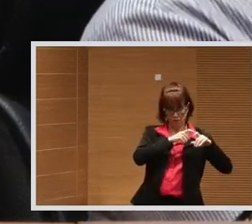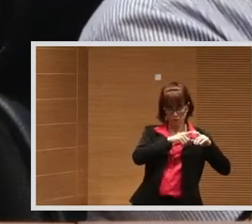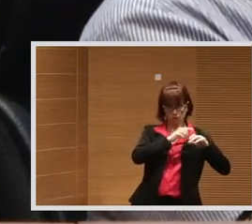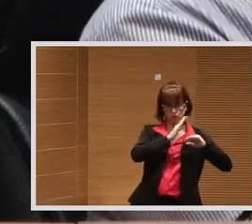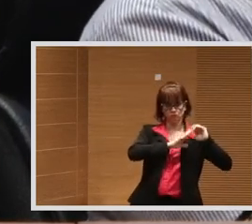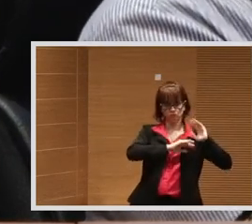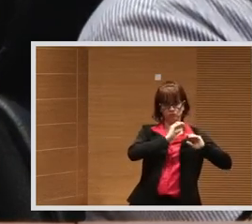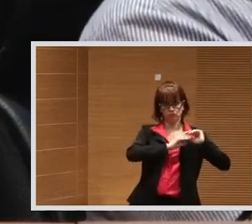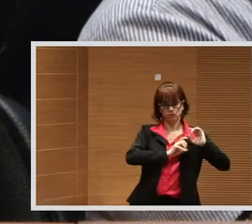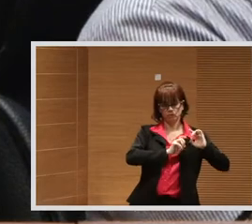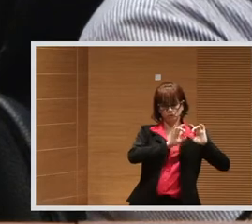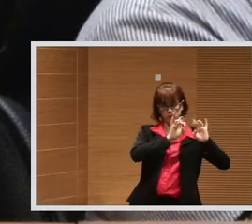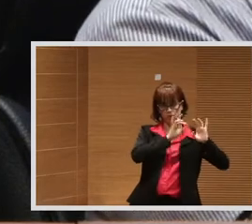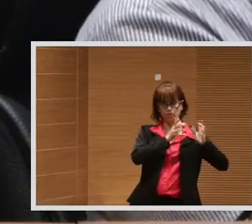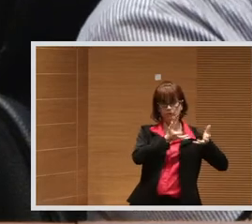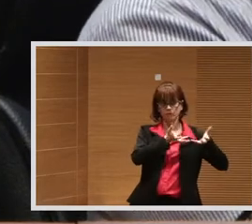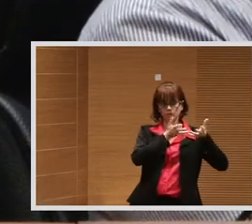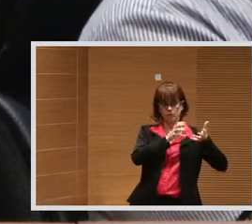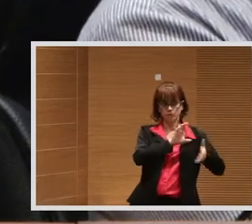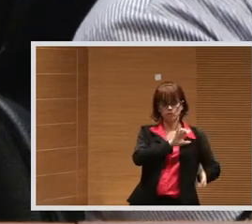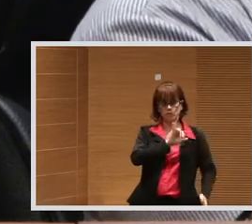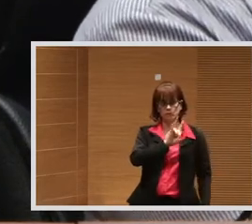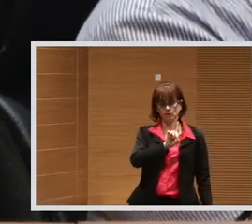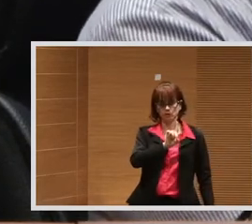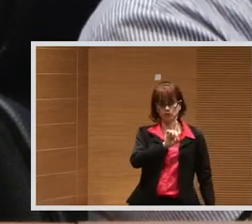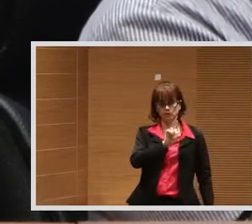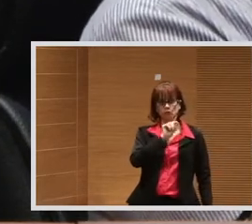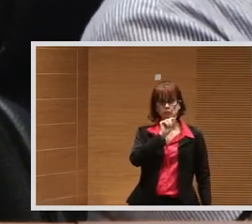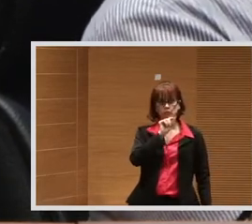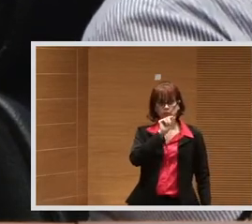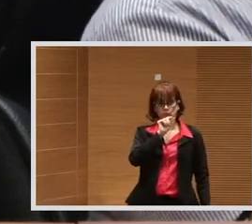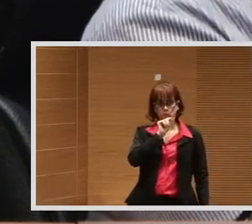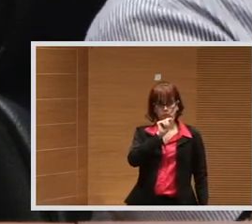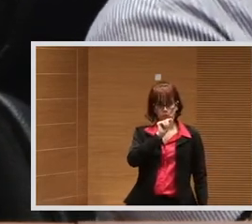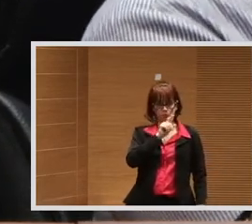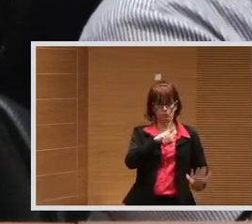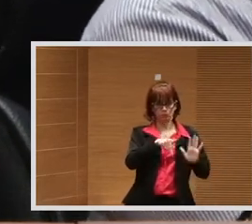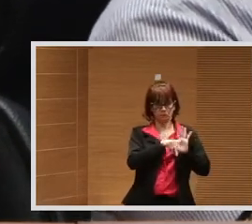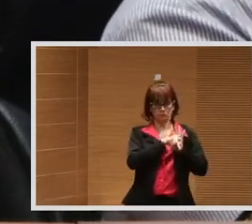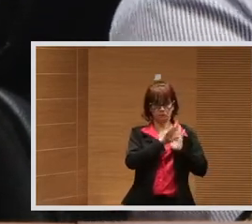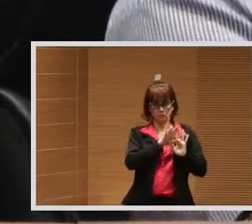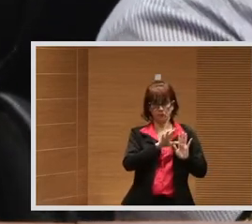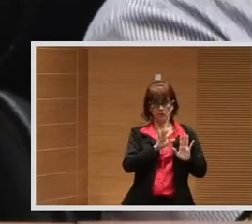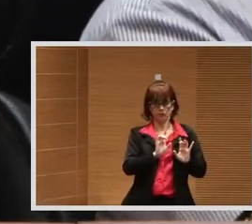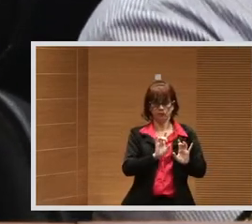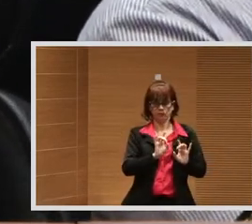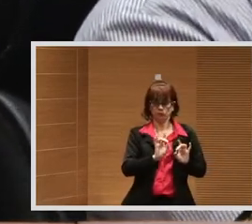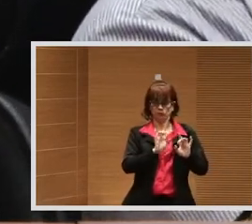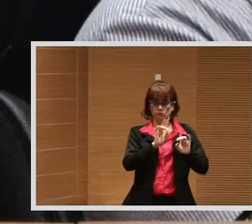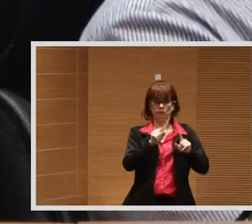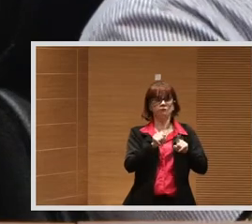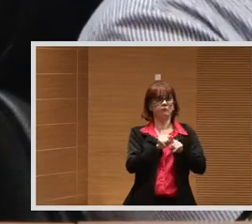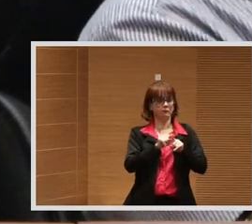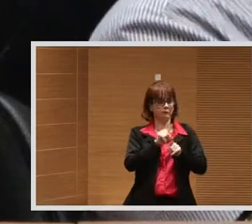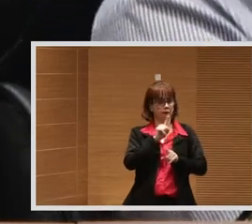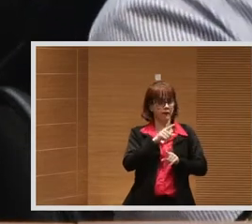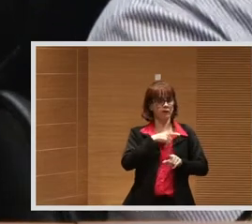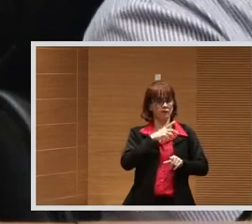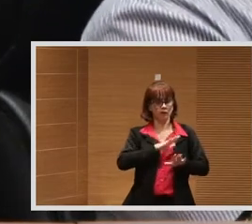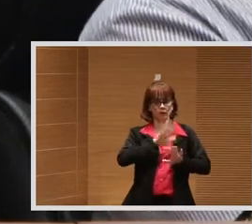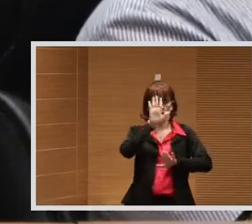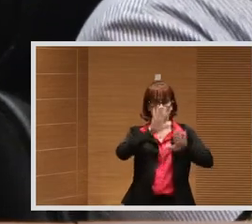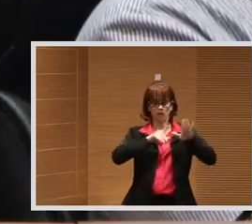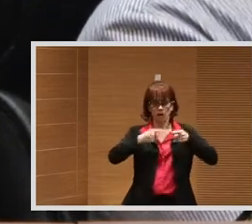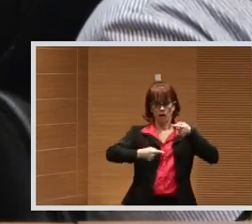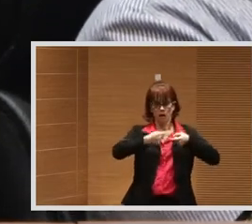o CID seja o tesouro definidor, vira também um tribunal... Né? E eu acho